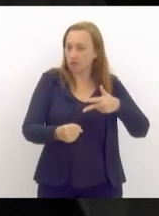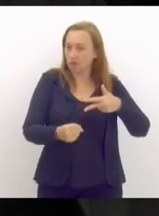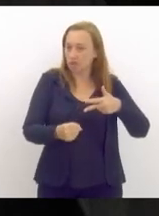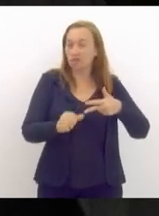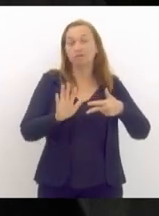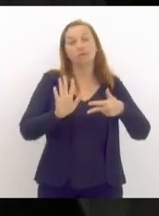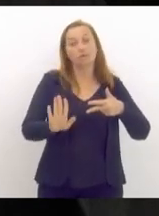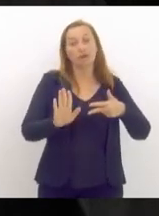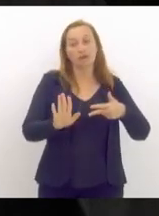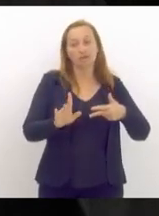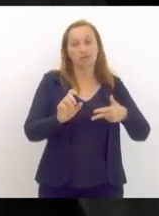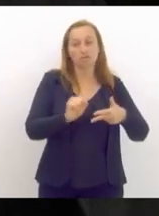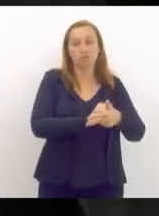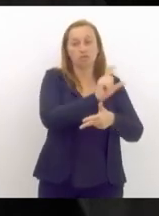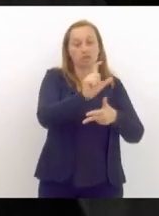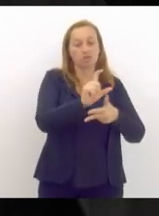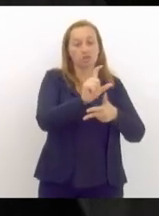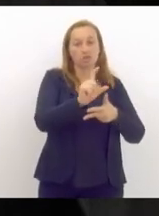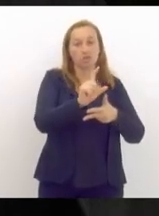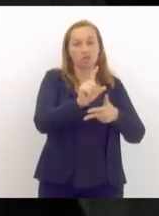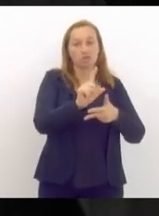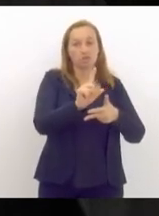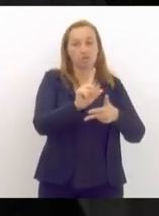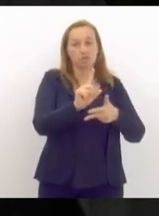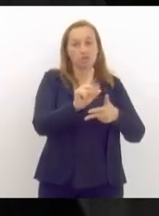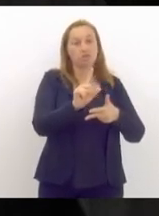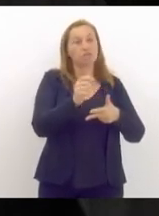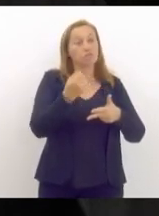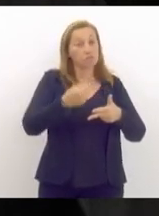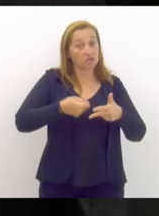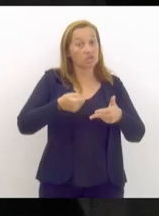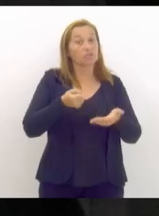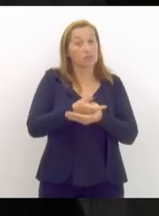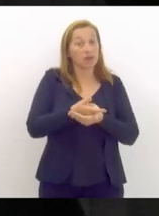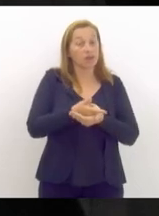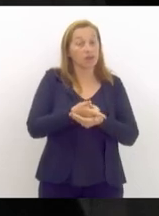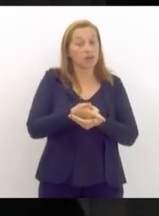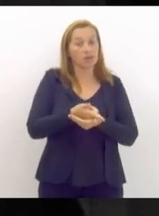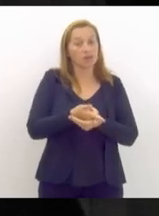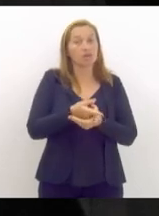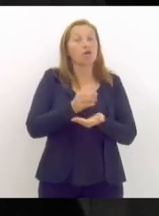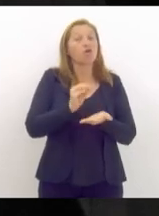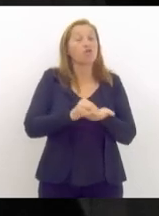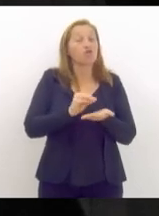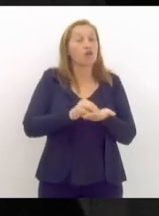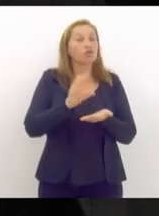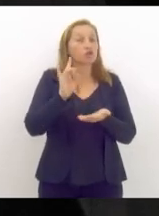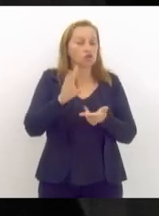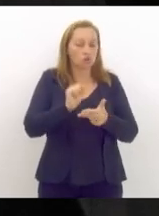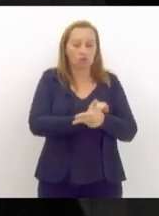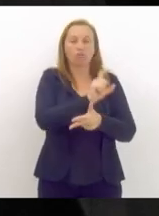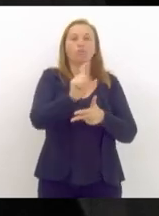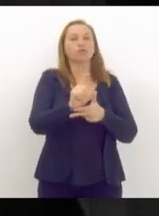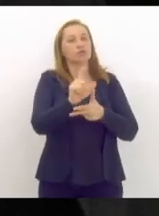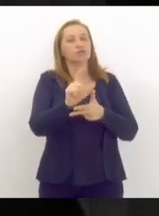Poder Executivo, efetuaram a reposição. Só falta o Poder